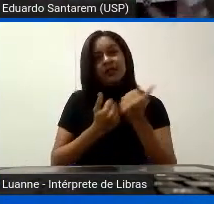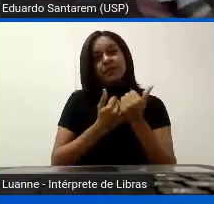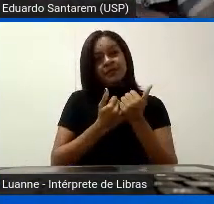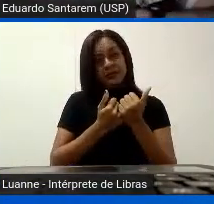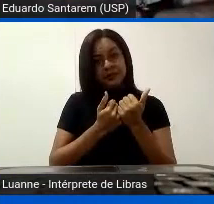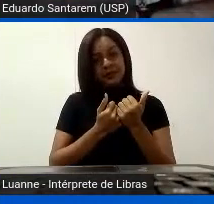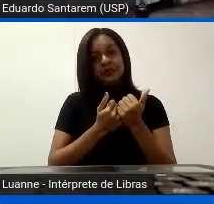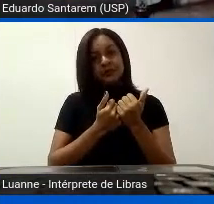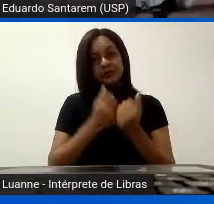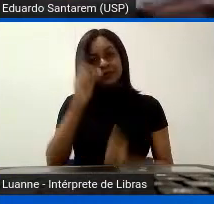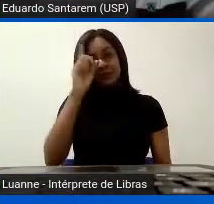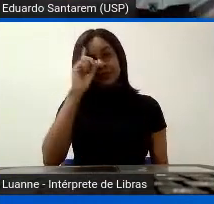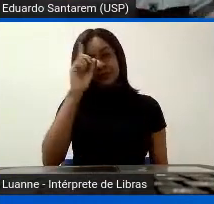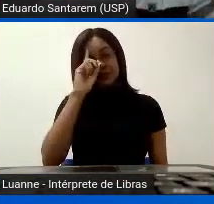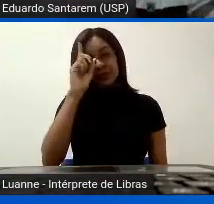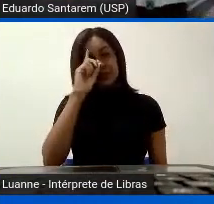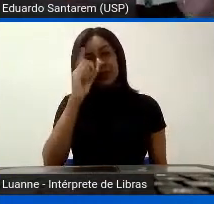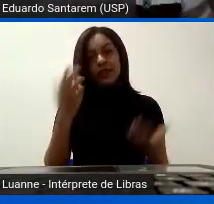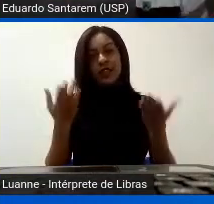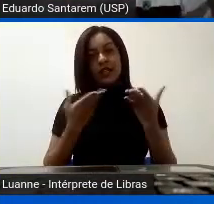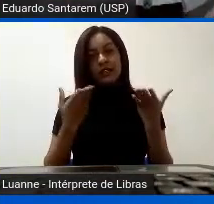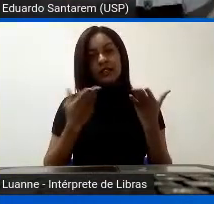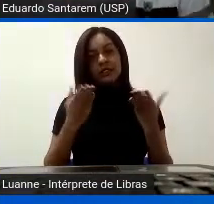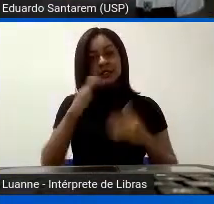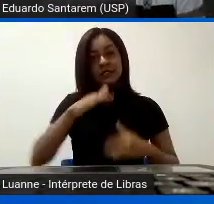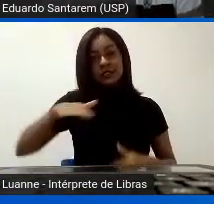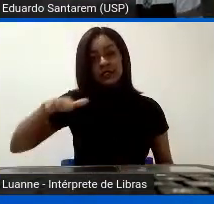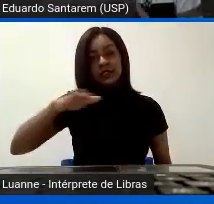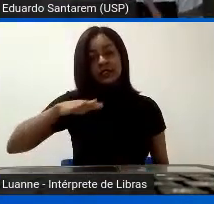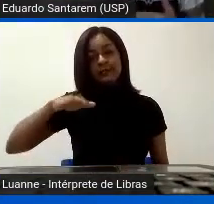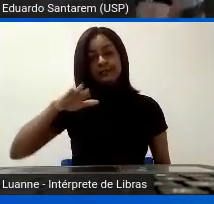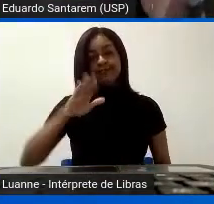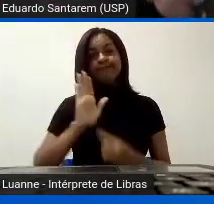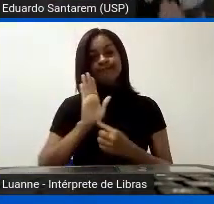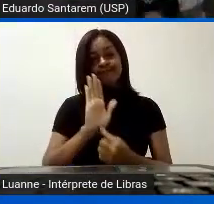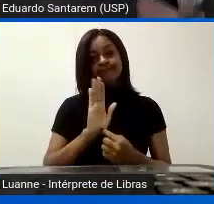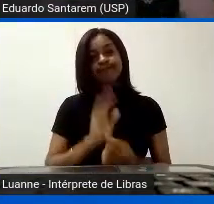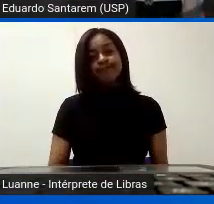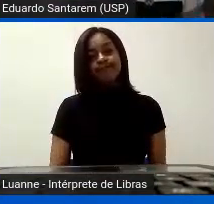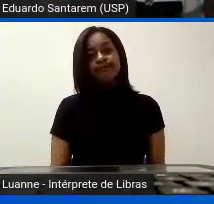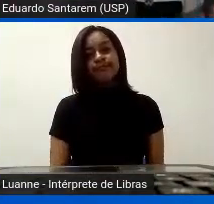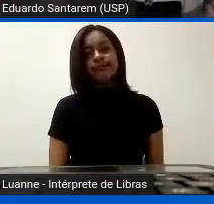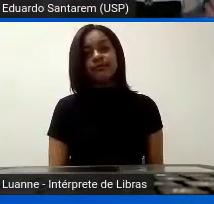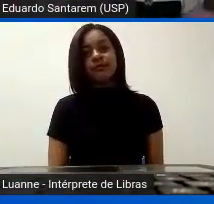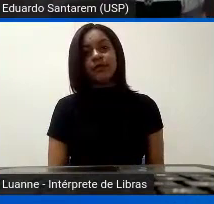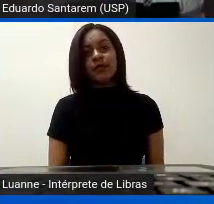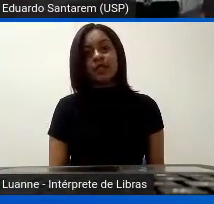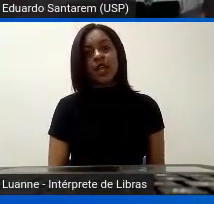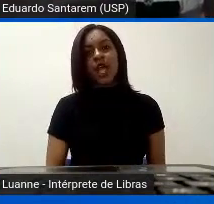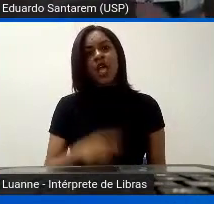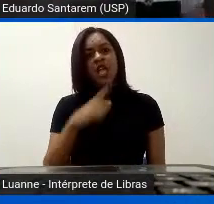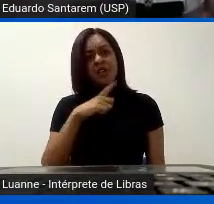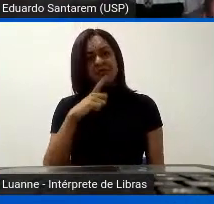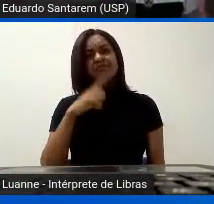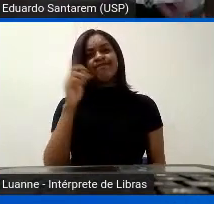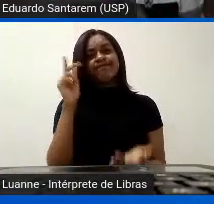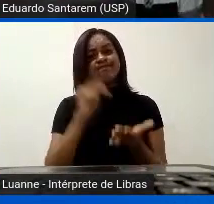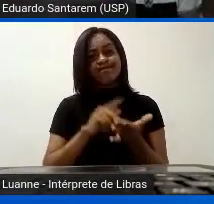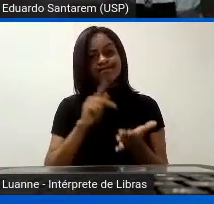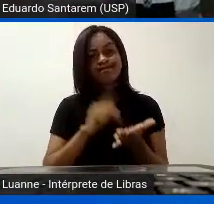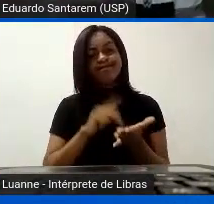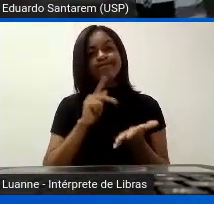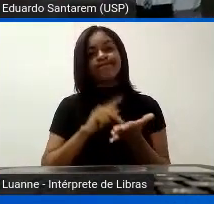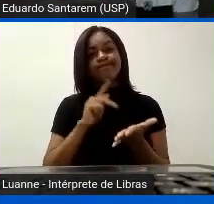vou começar a fazer as minhas considerações a partir de todo esse cenário que eu levantei Então umas coisas que eu tive certeza né nesse